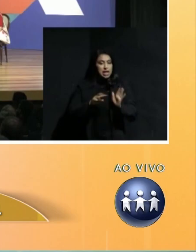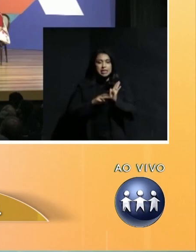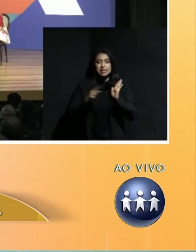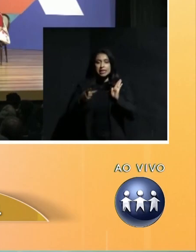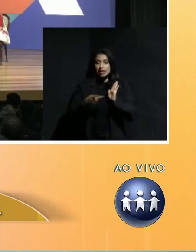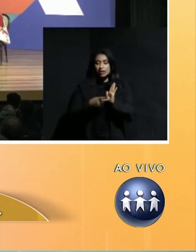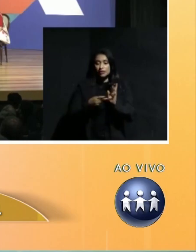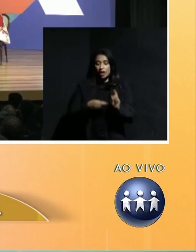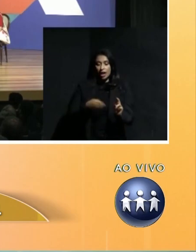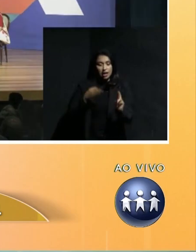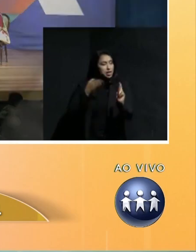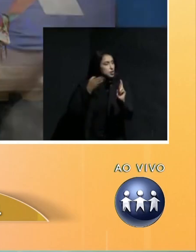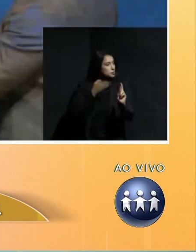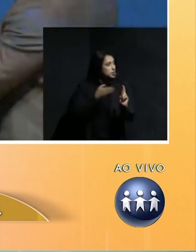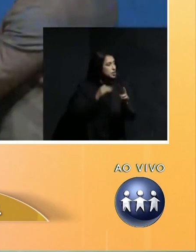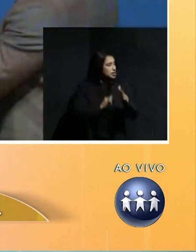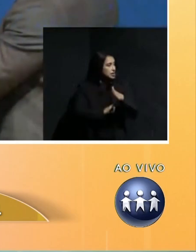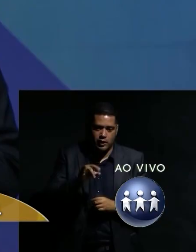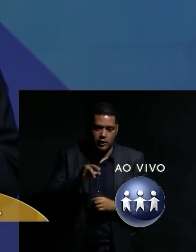de Rita Serrano. Vamos ouvir.